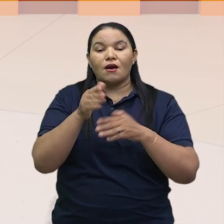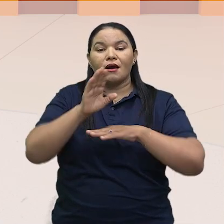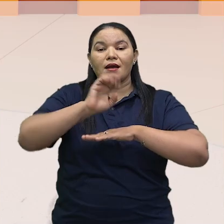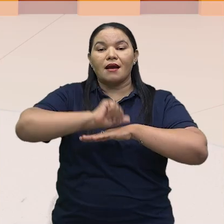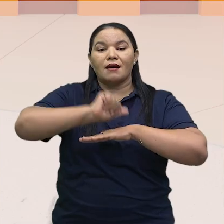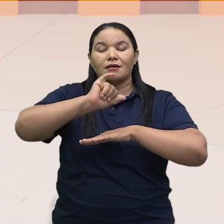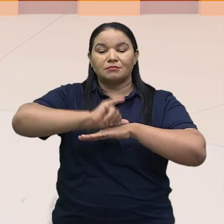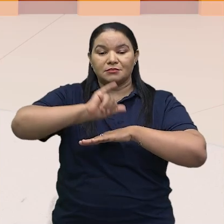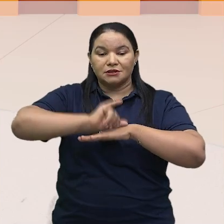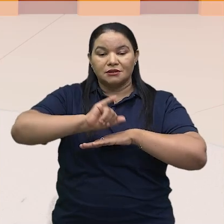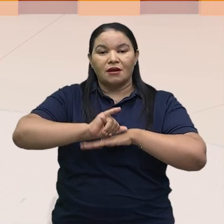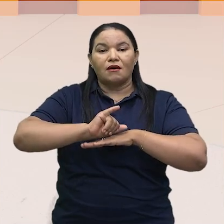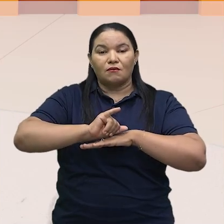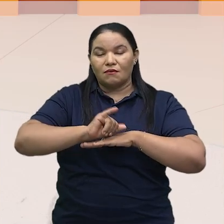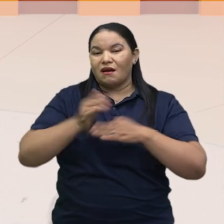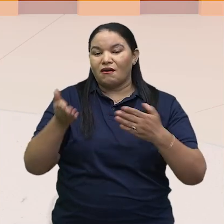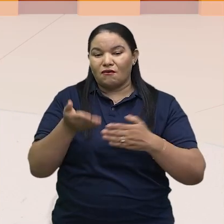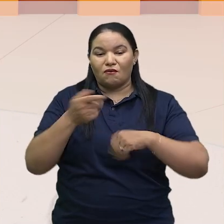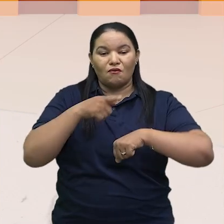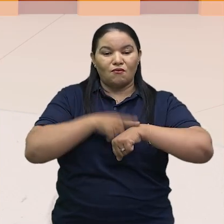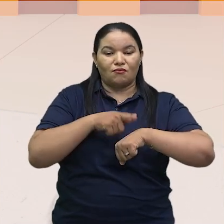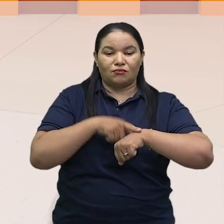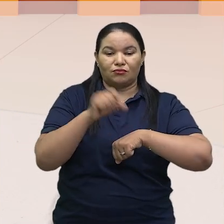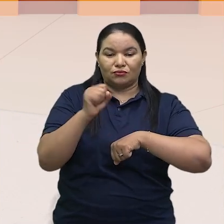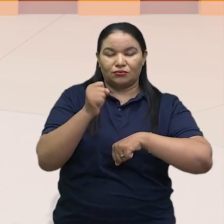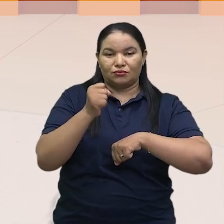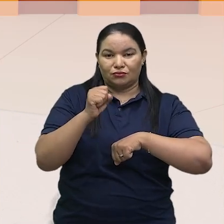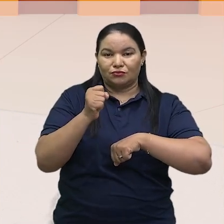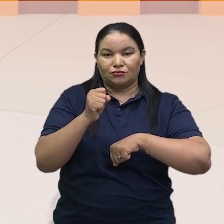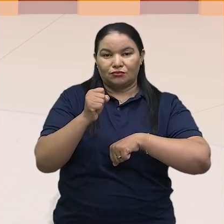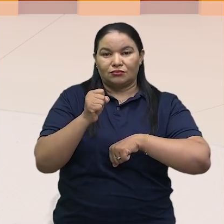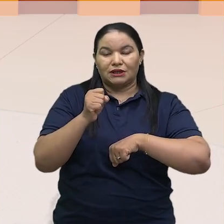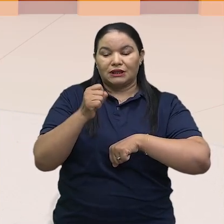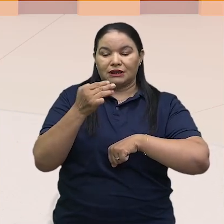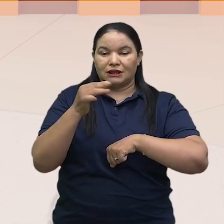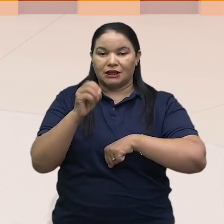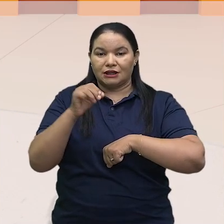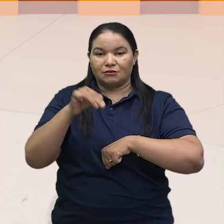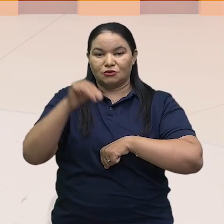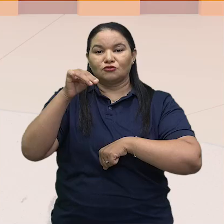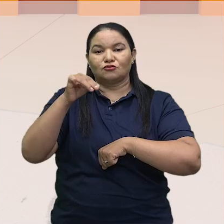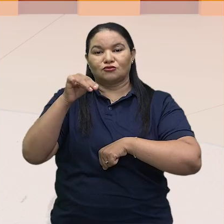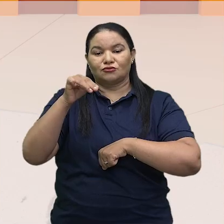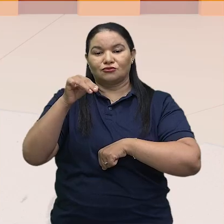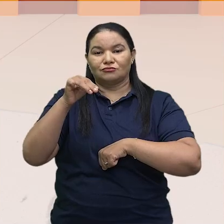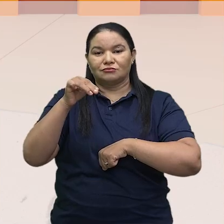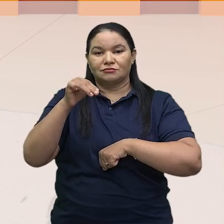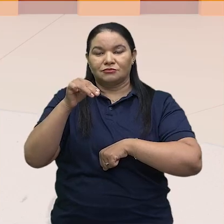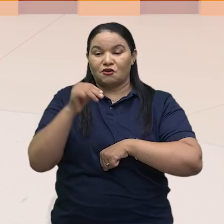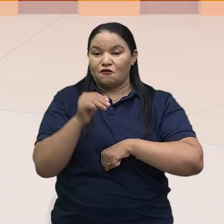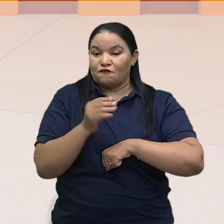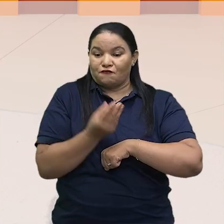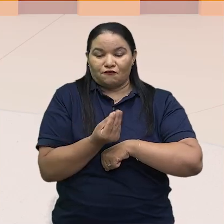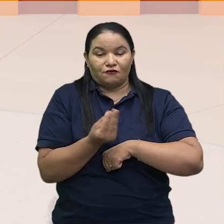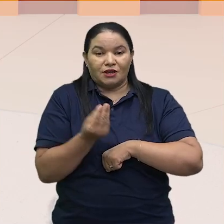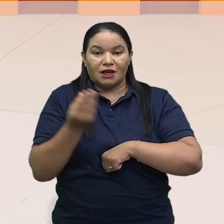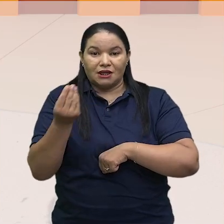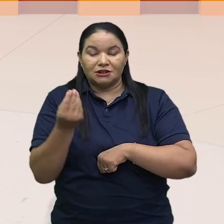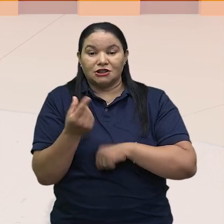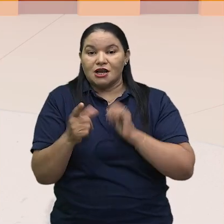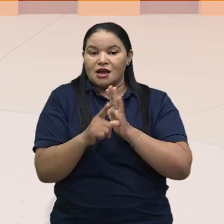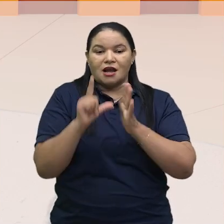de deslocamento é de aproximadamente 8 horas e 30 minutos. Observem comigo, uma viagem que